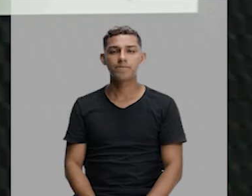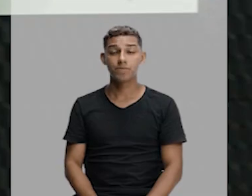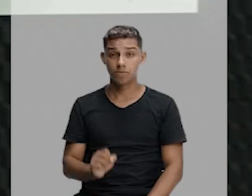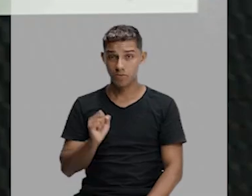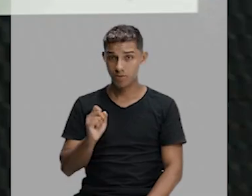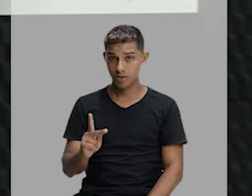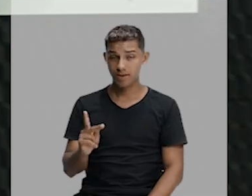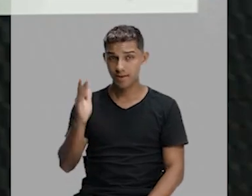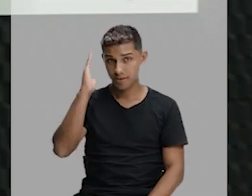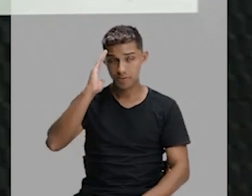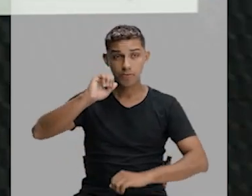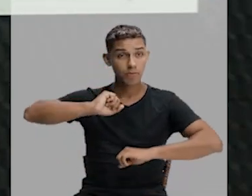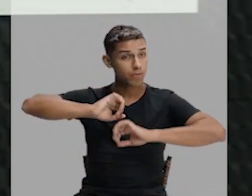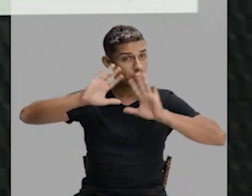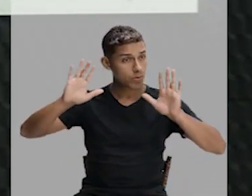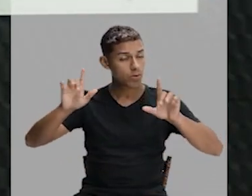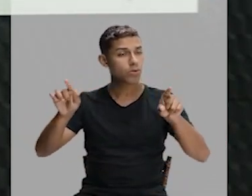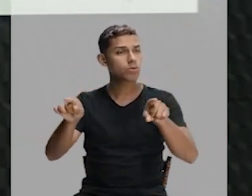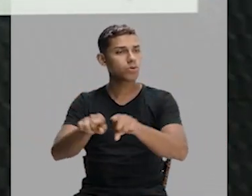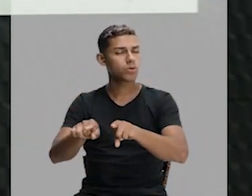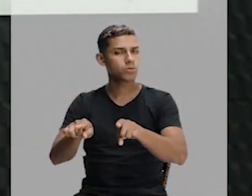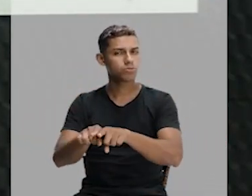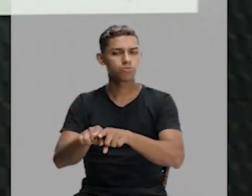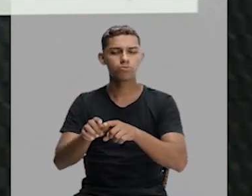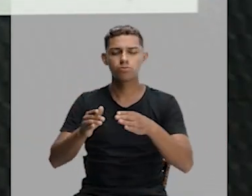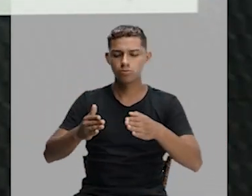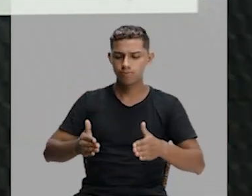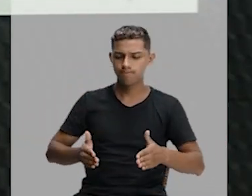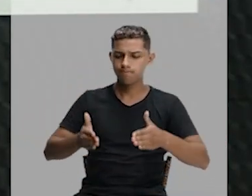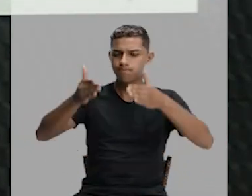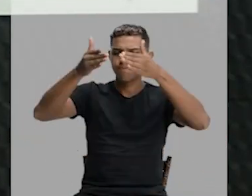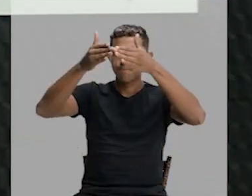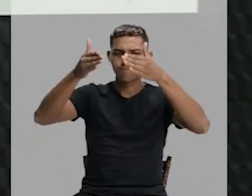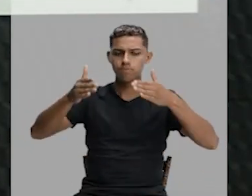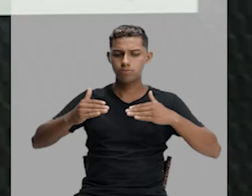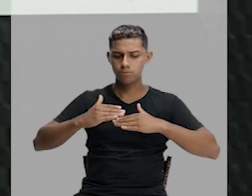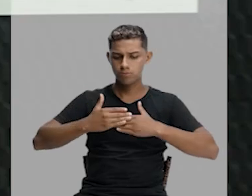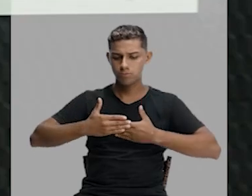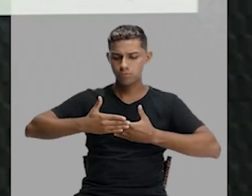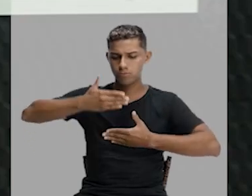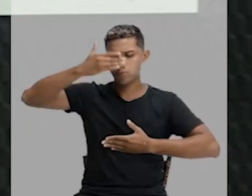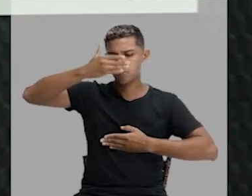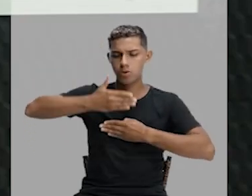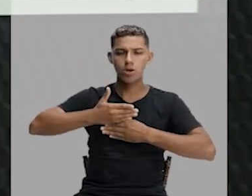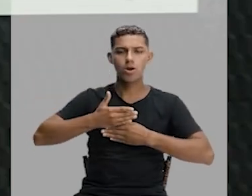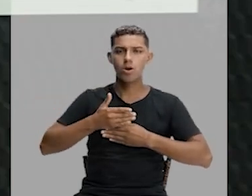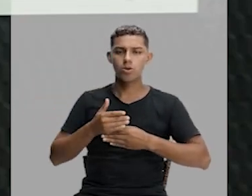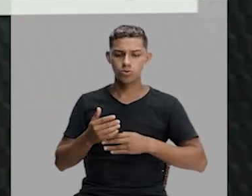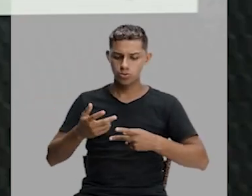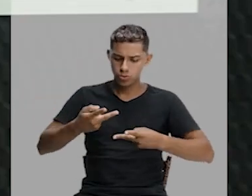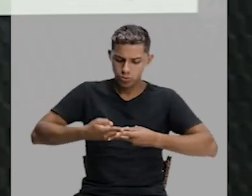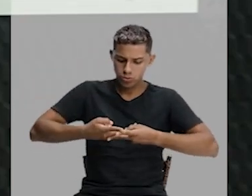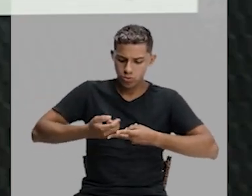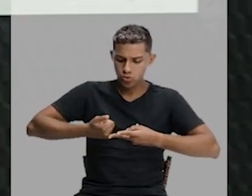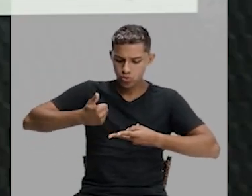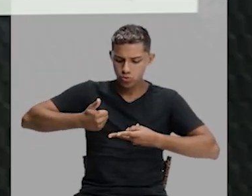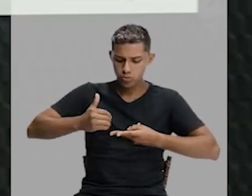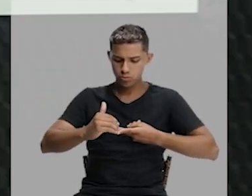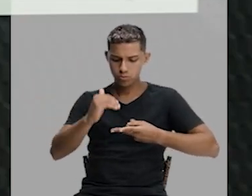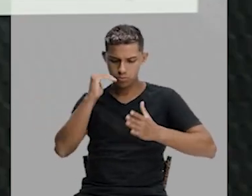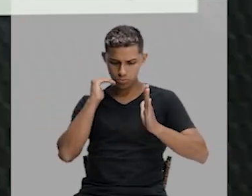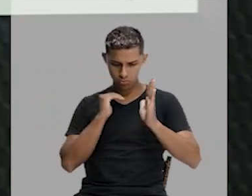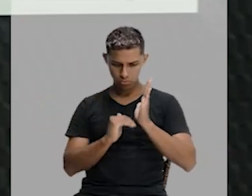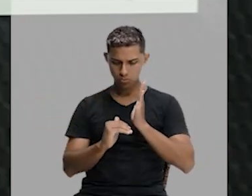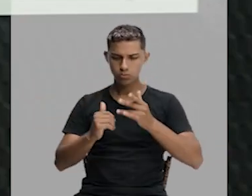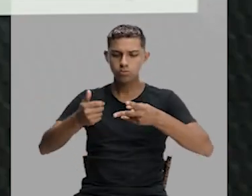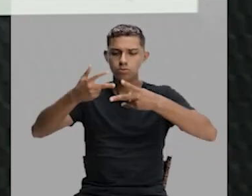Beleza? Beleza. Então, quando você desmanchou, você tem aí duas bases, uma inferior e uma base